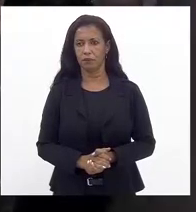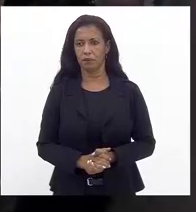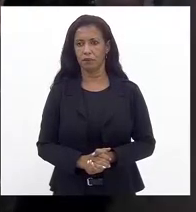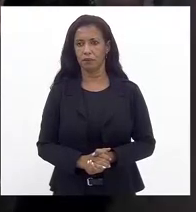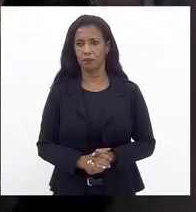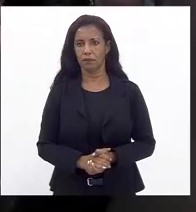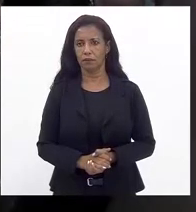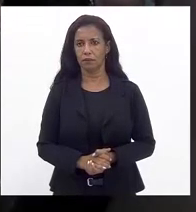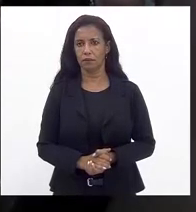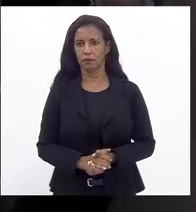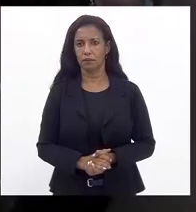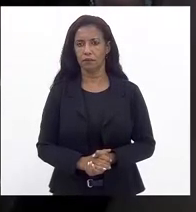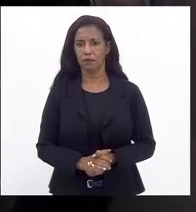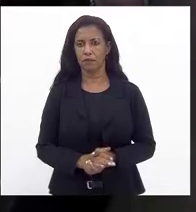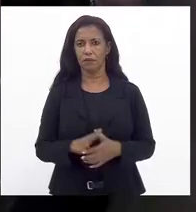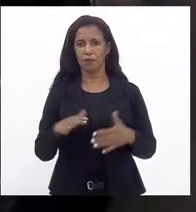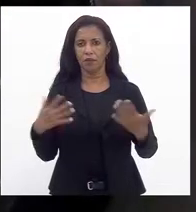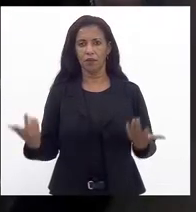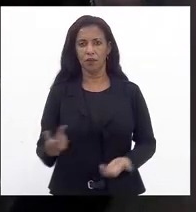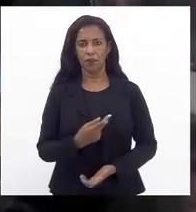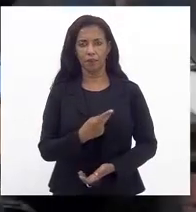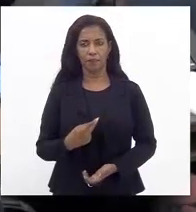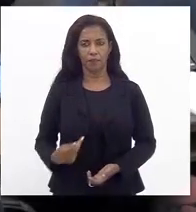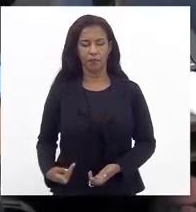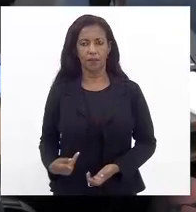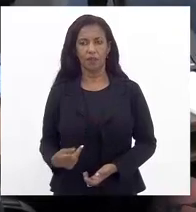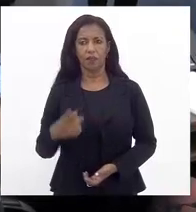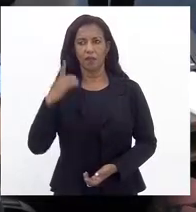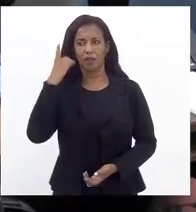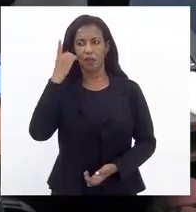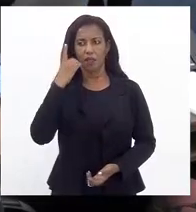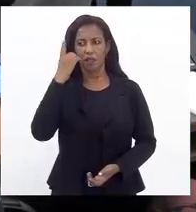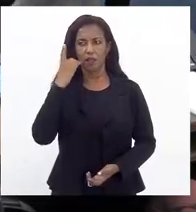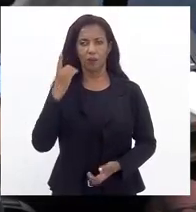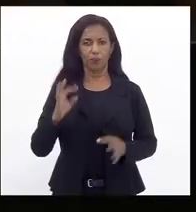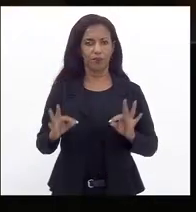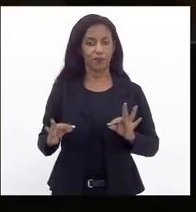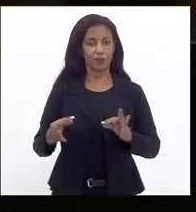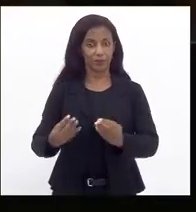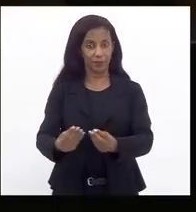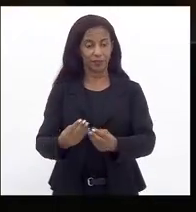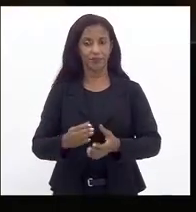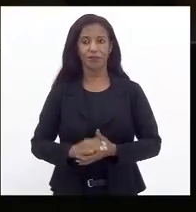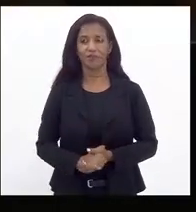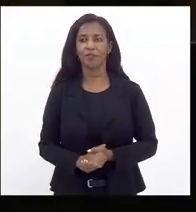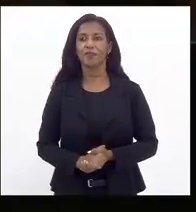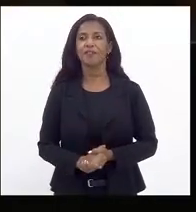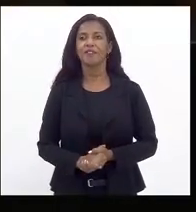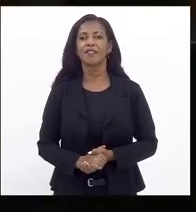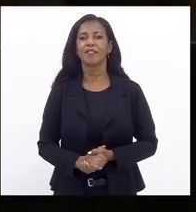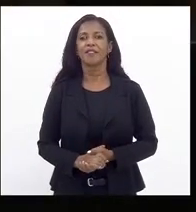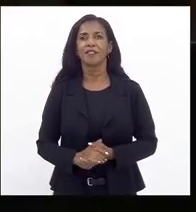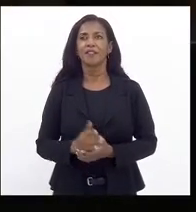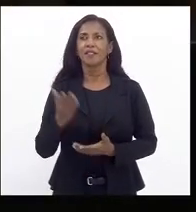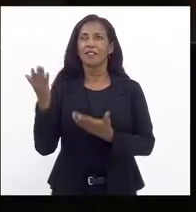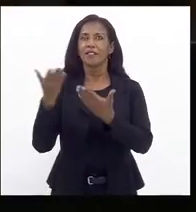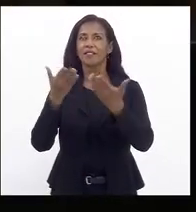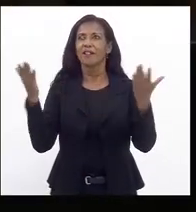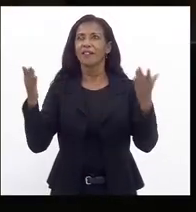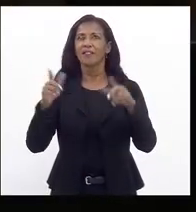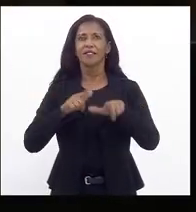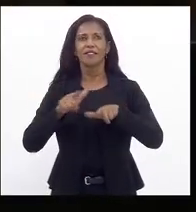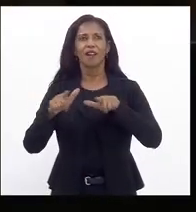o senhor presidente senhoras deputadas e senhores deputados senhores e senhoras